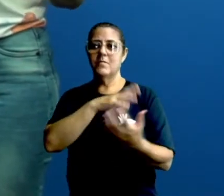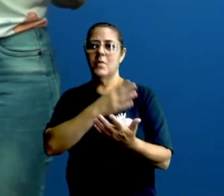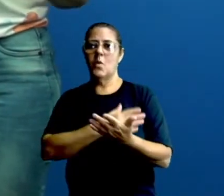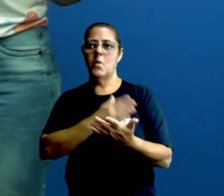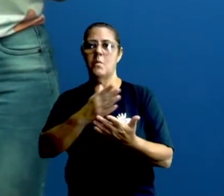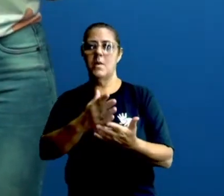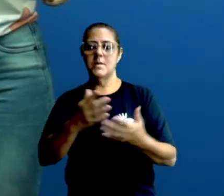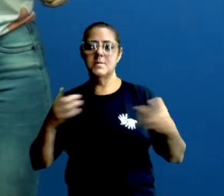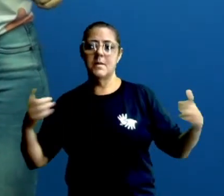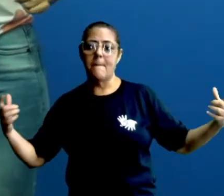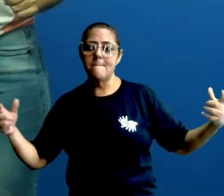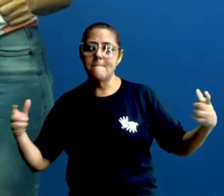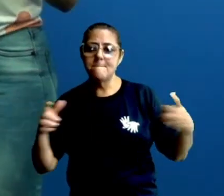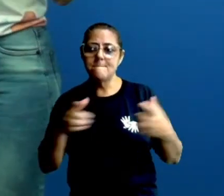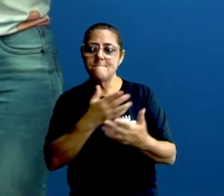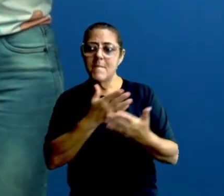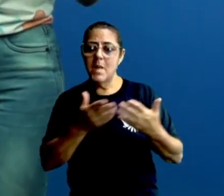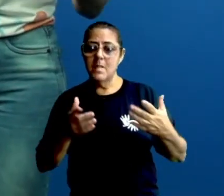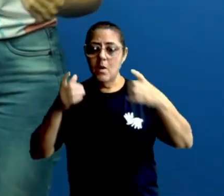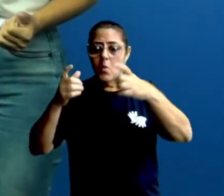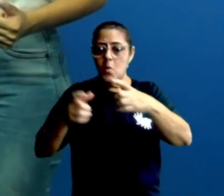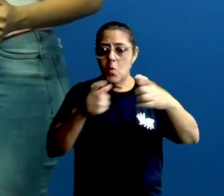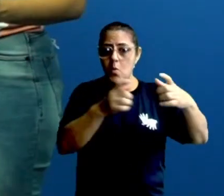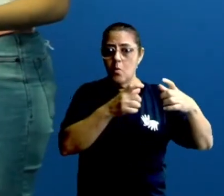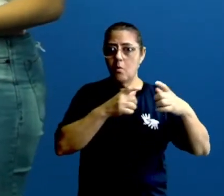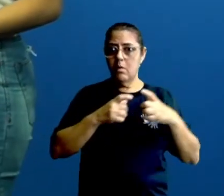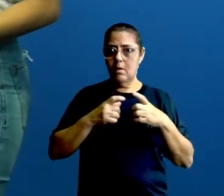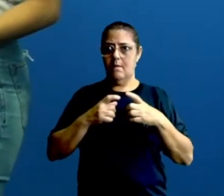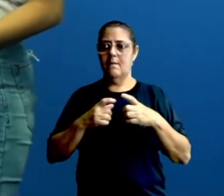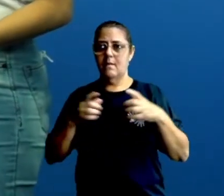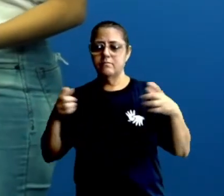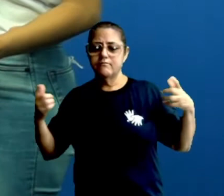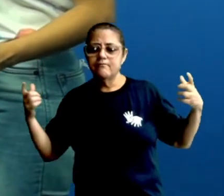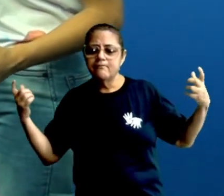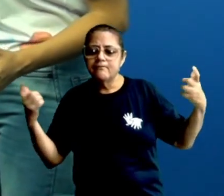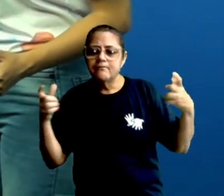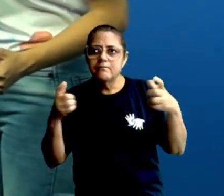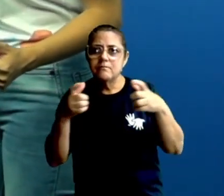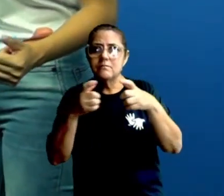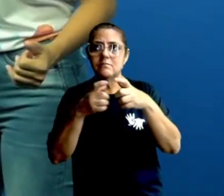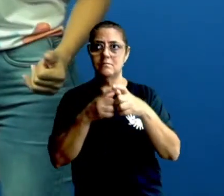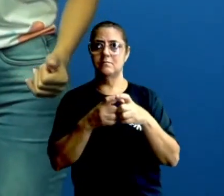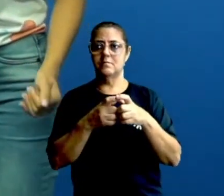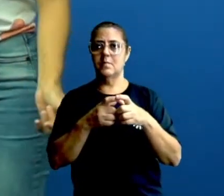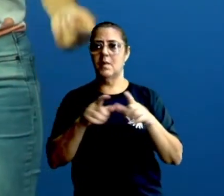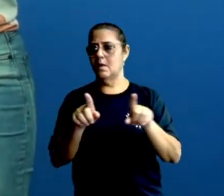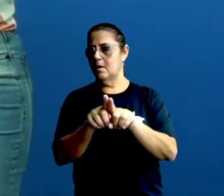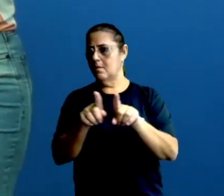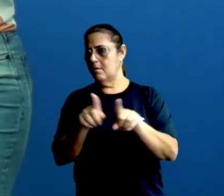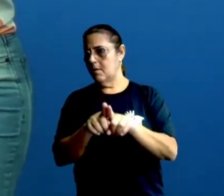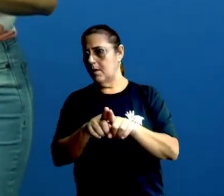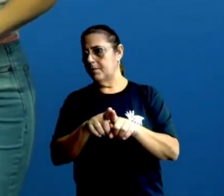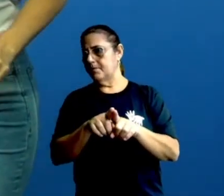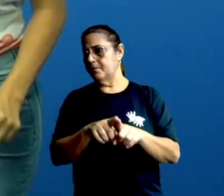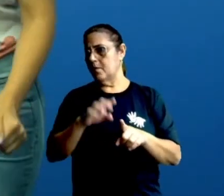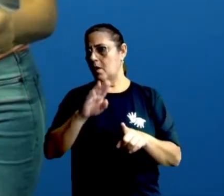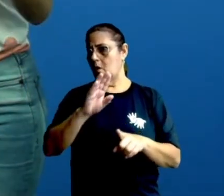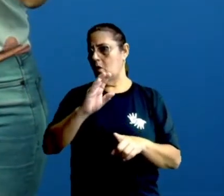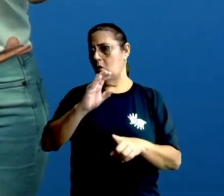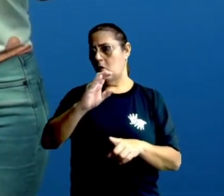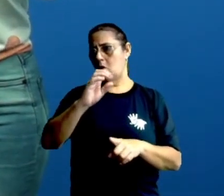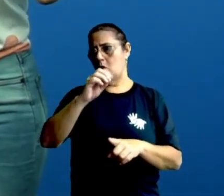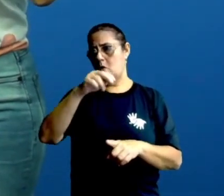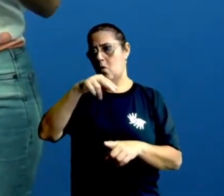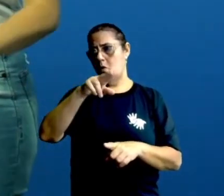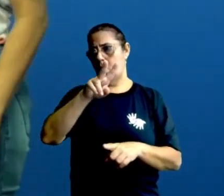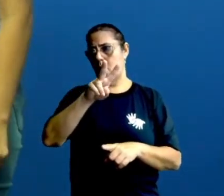esses espaços. A Revolução de 1824, igualmente. A Convenção de Beberibe, que esse ano